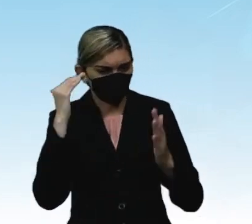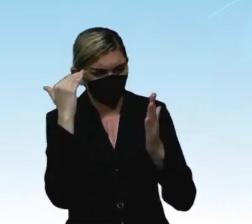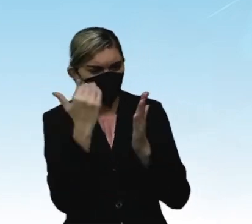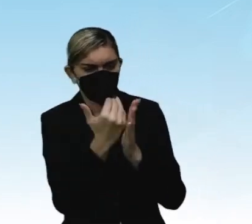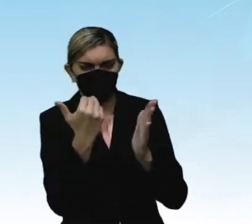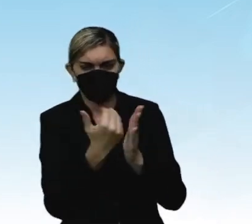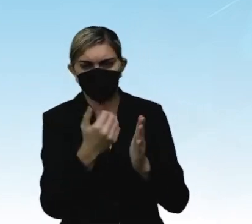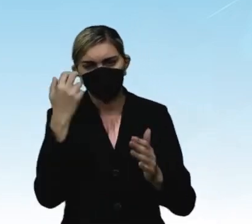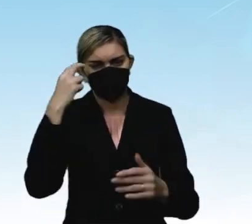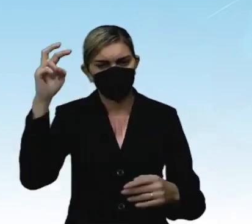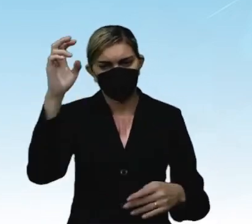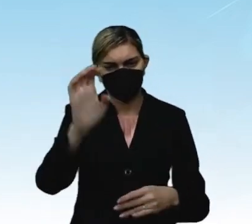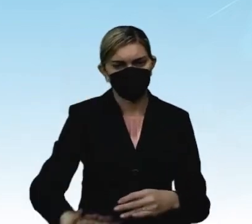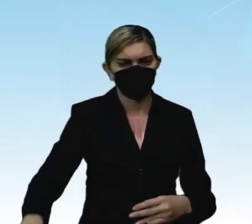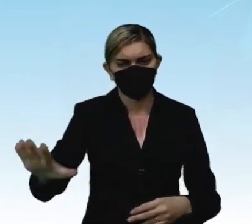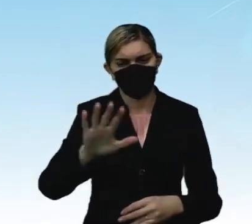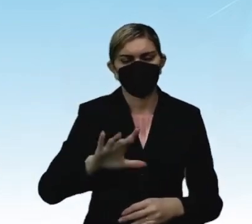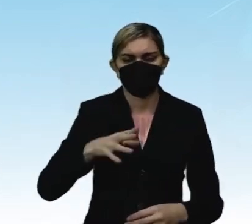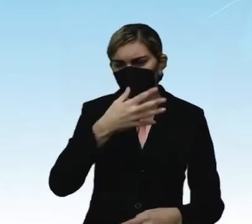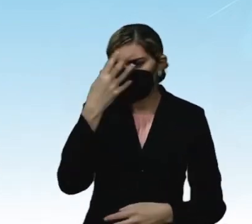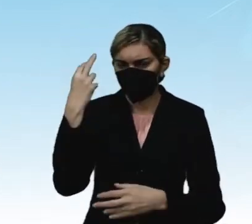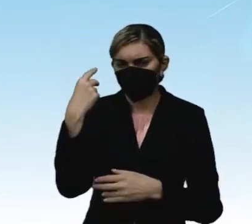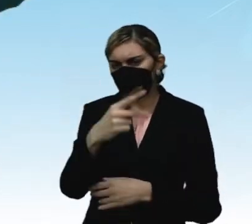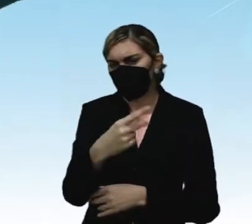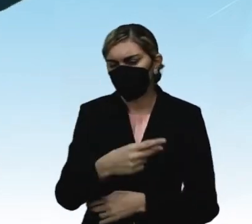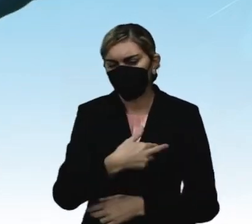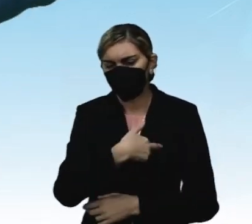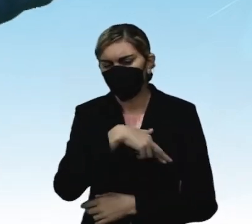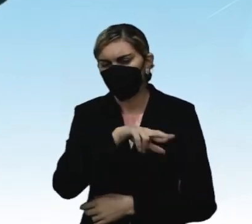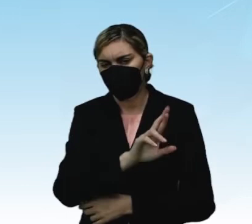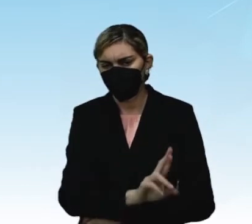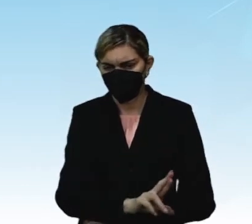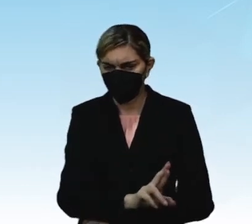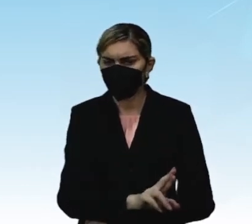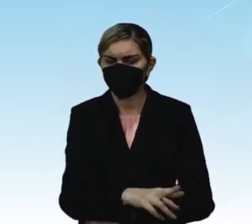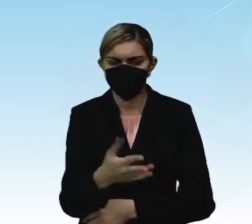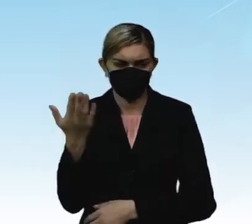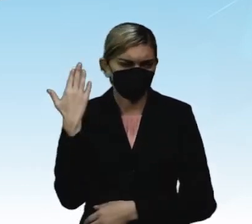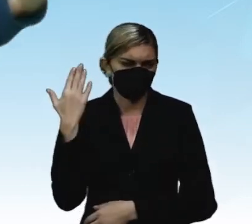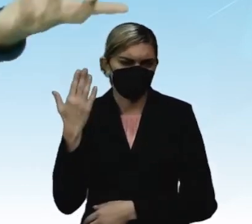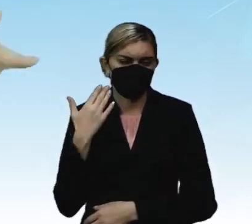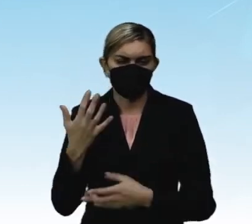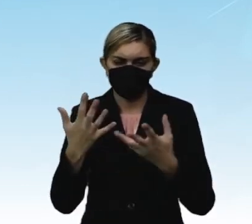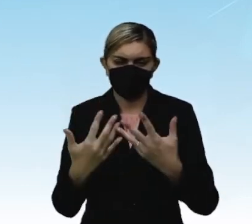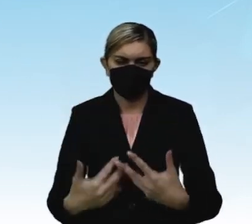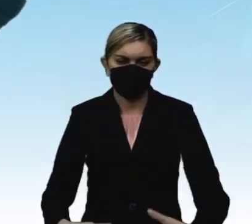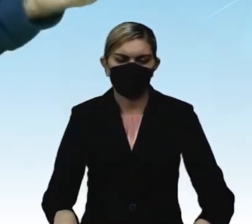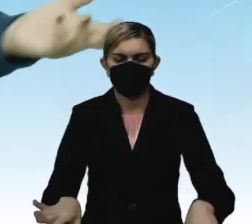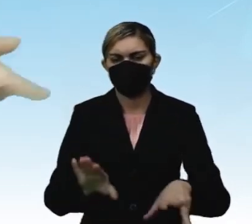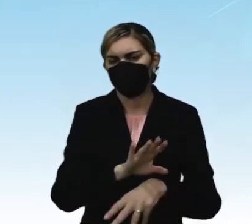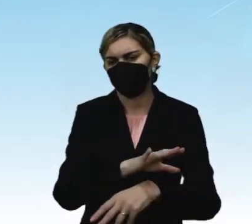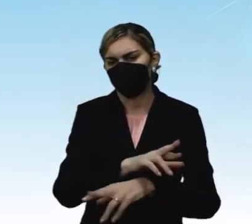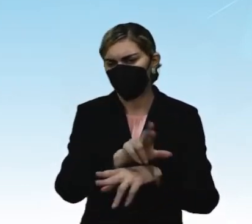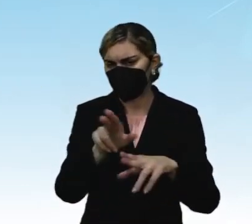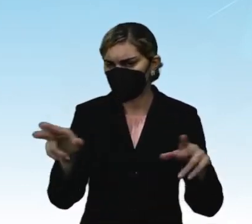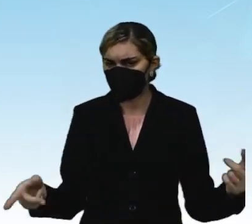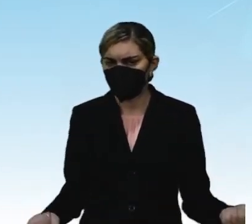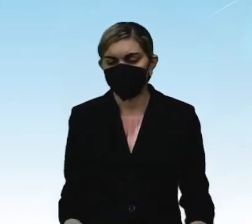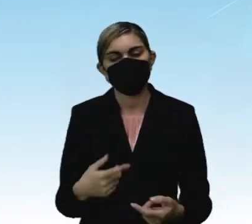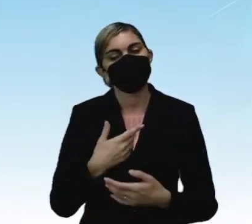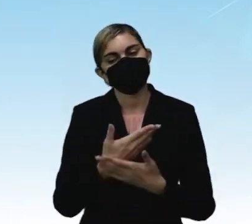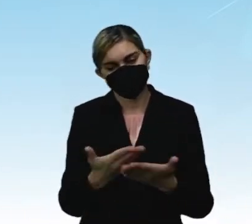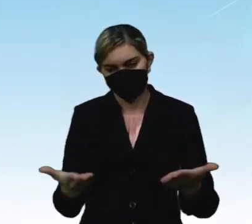cultura europeia e esquecer a sua religião, naquela época, da natureza, dos deuses.